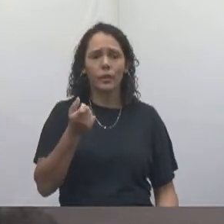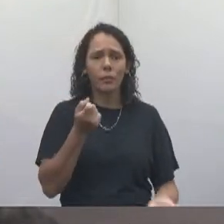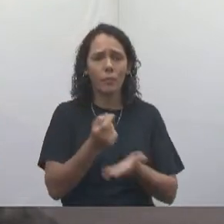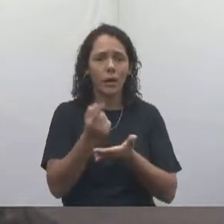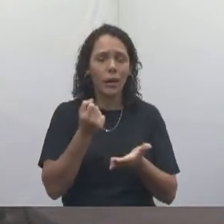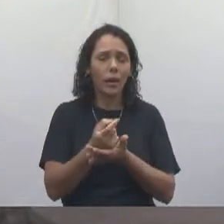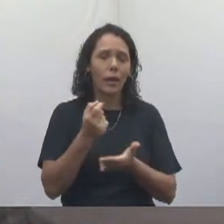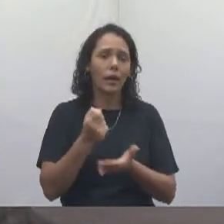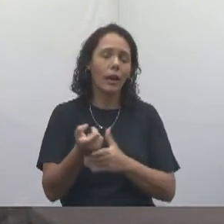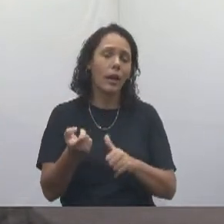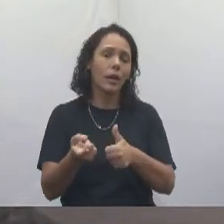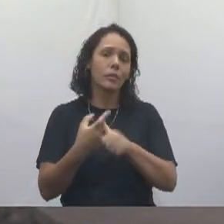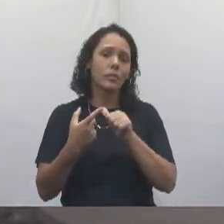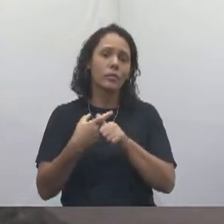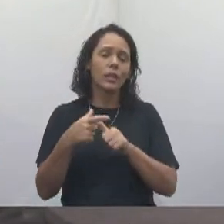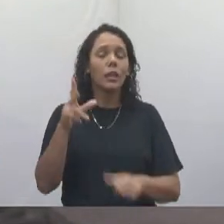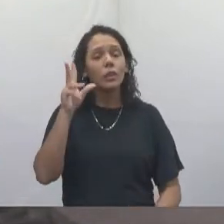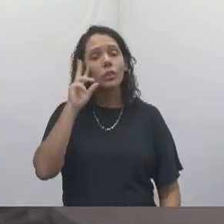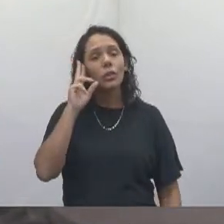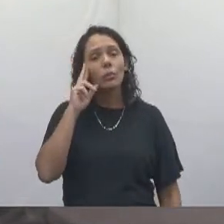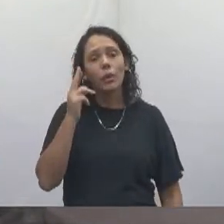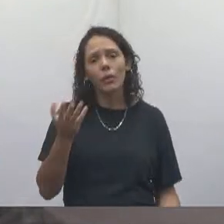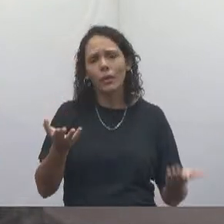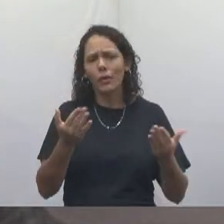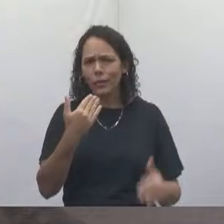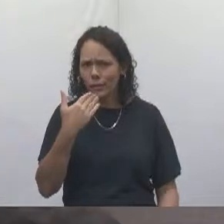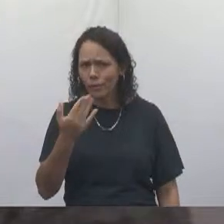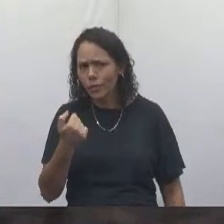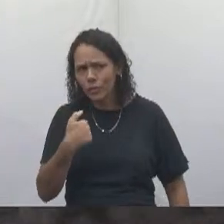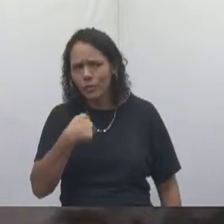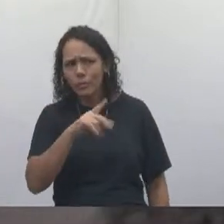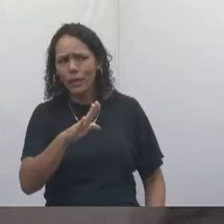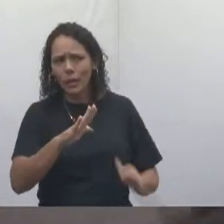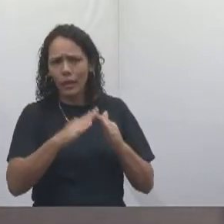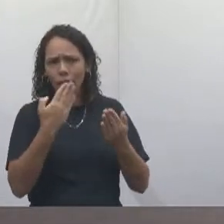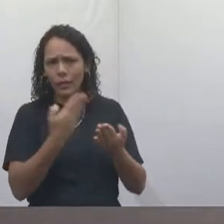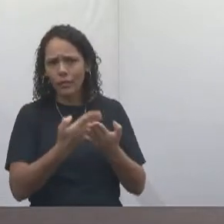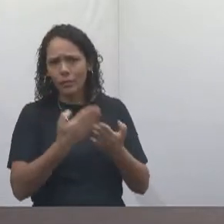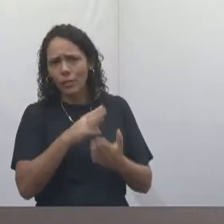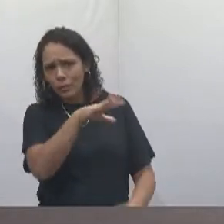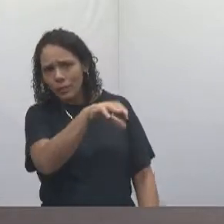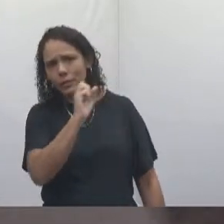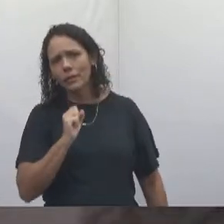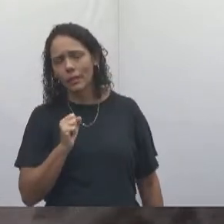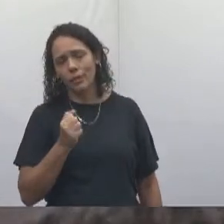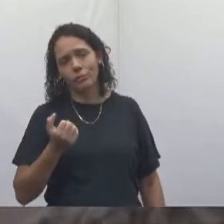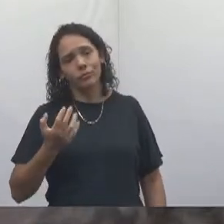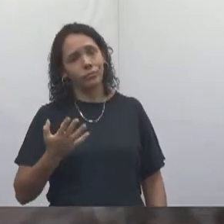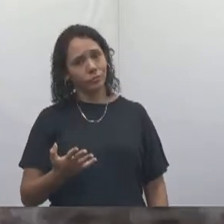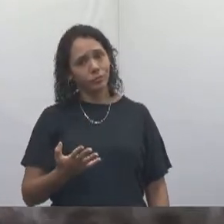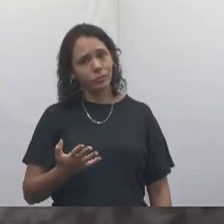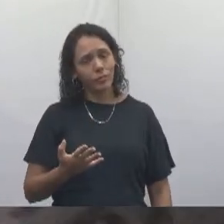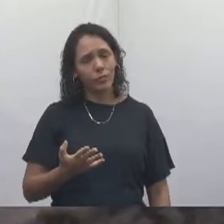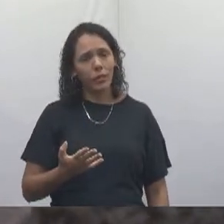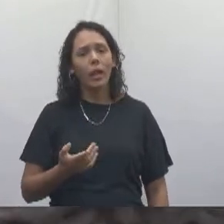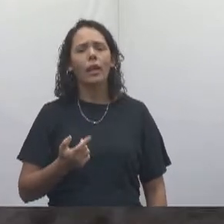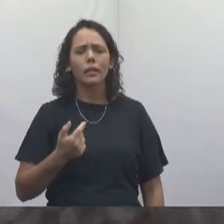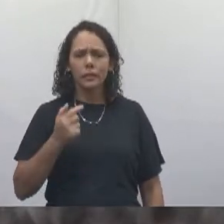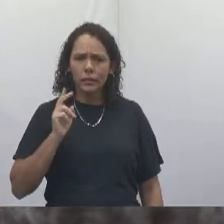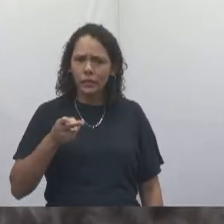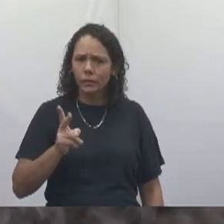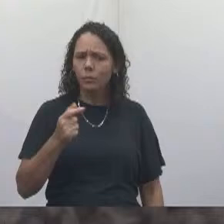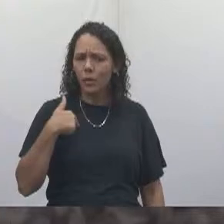suas continhas do mês, e agora está pedindo para ir lá na farmácia popular buscar o medicamento. Olha, eu vou aparecer